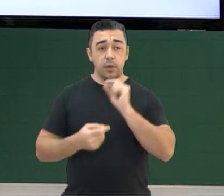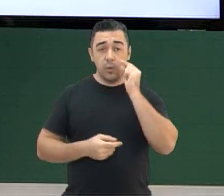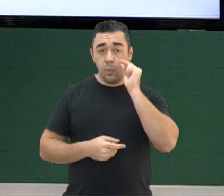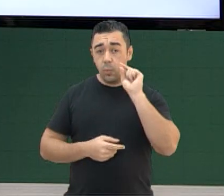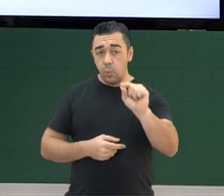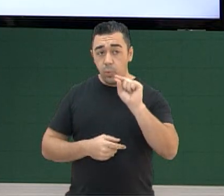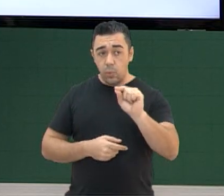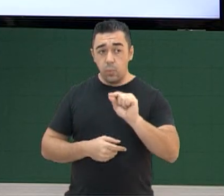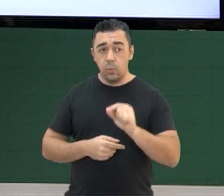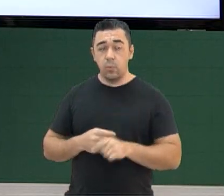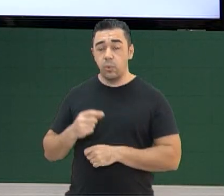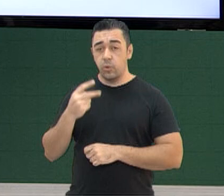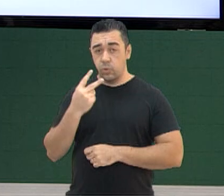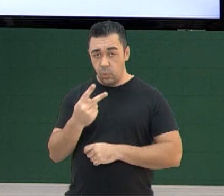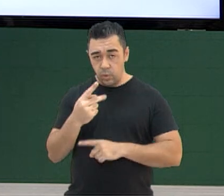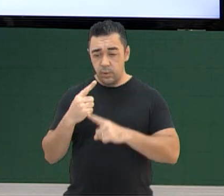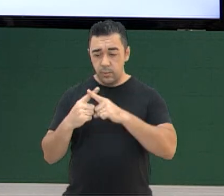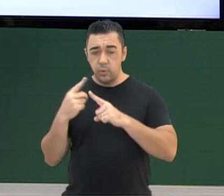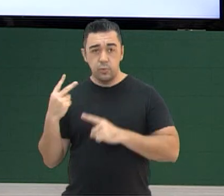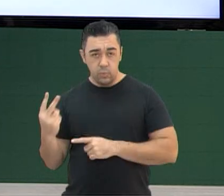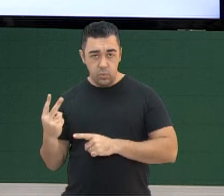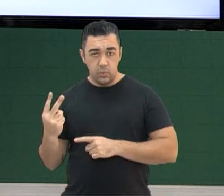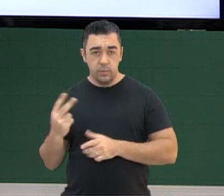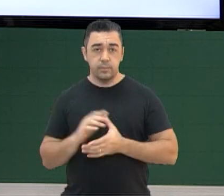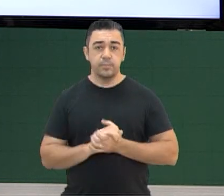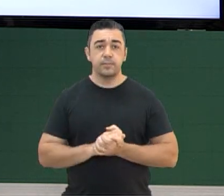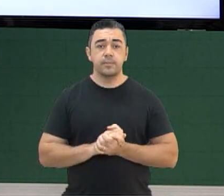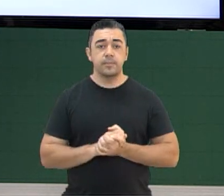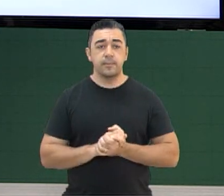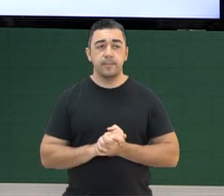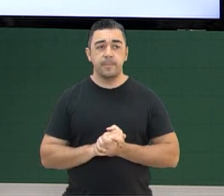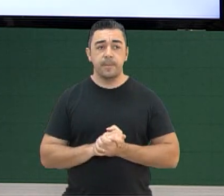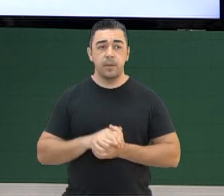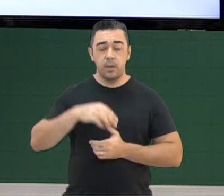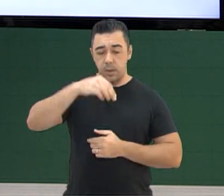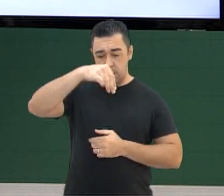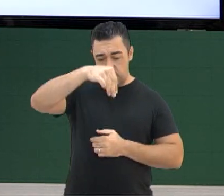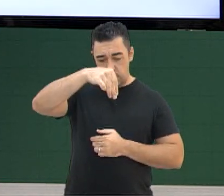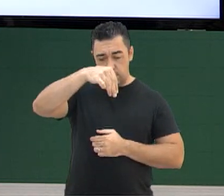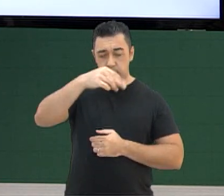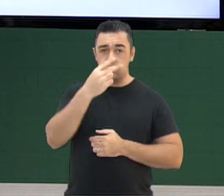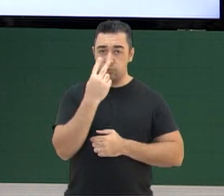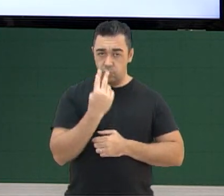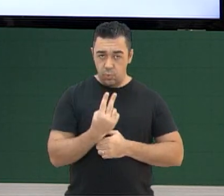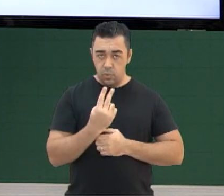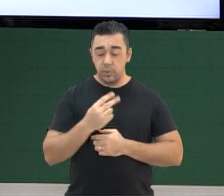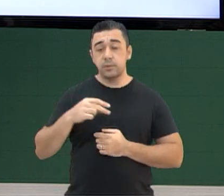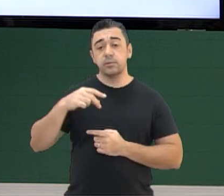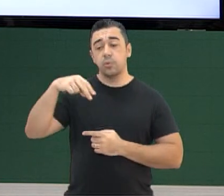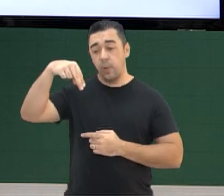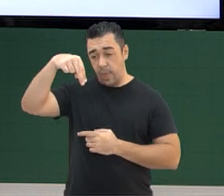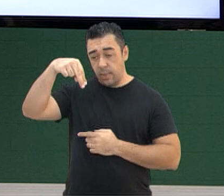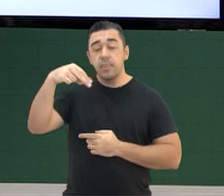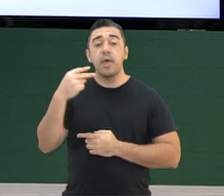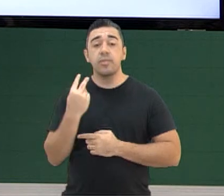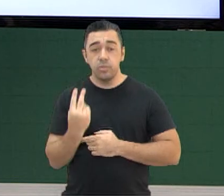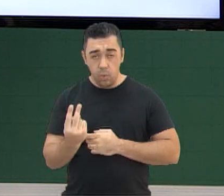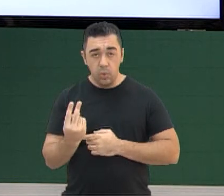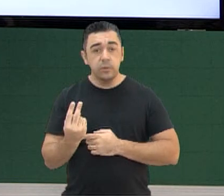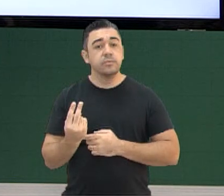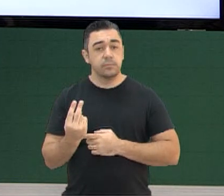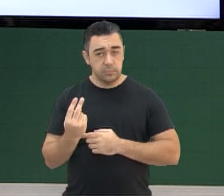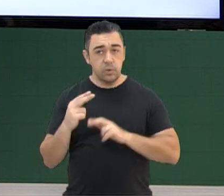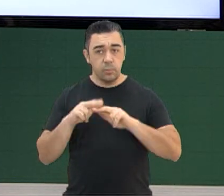olhem só, 2 por 2, tá? Então, o M vale 2, o M vale 2 e o N também vale 2,